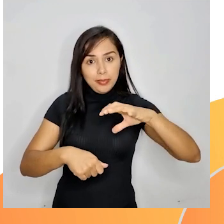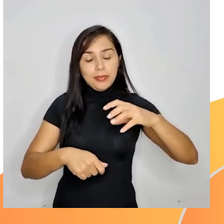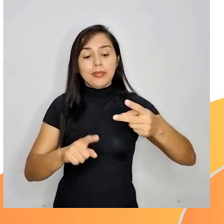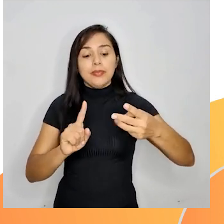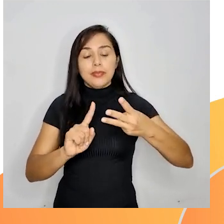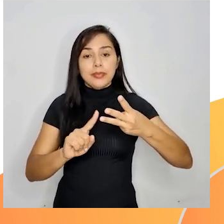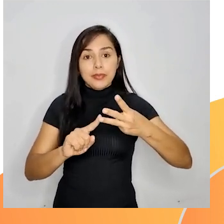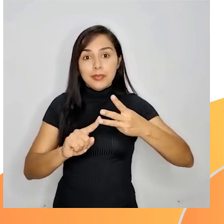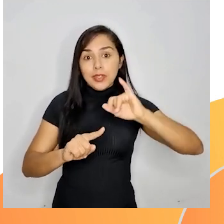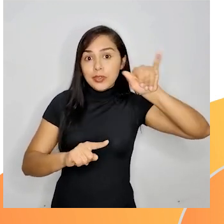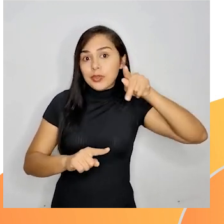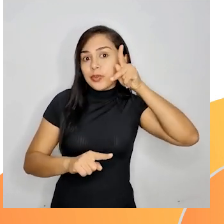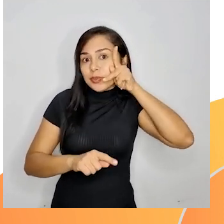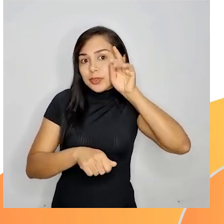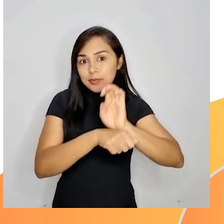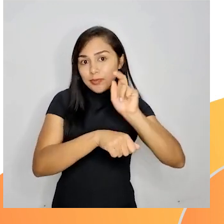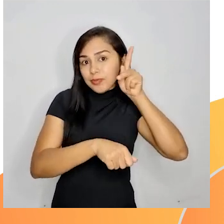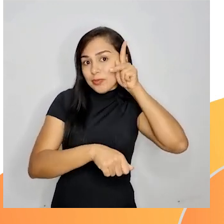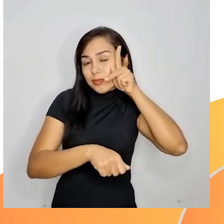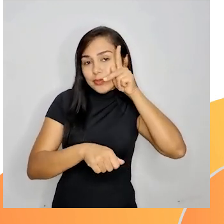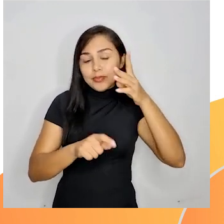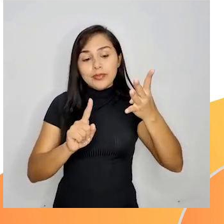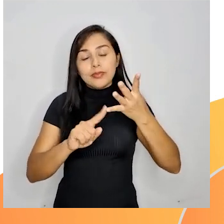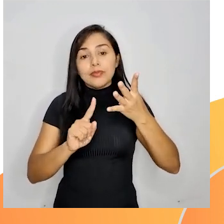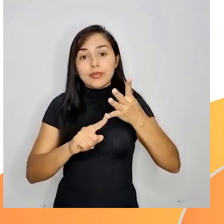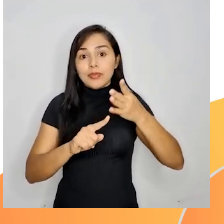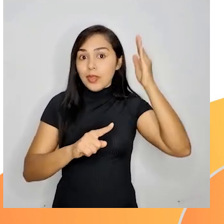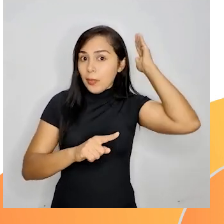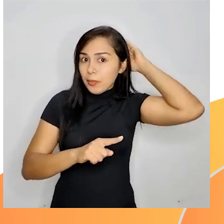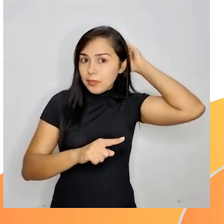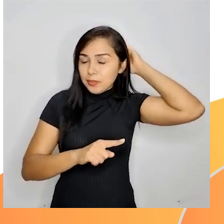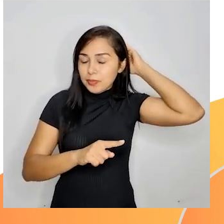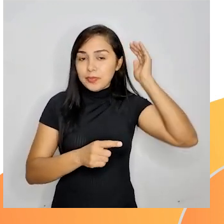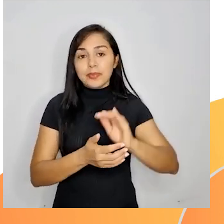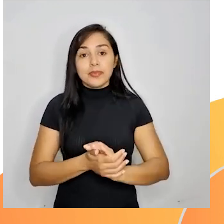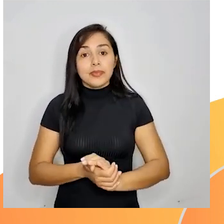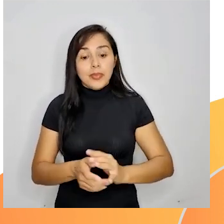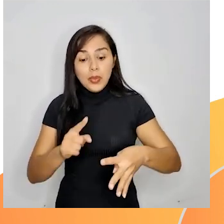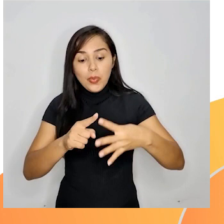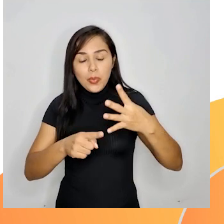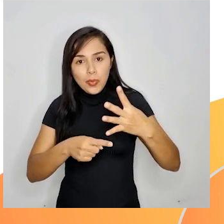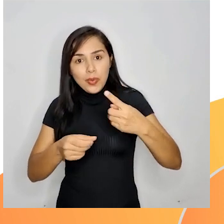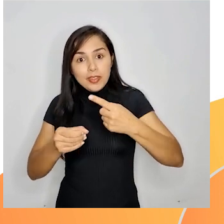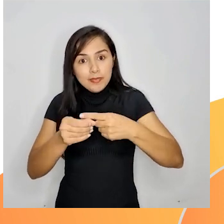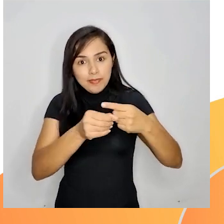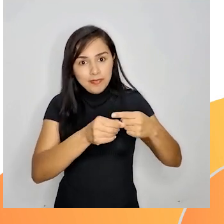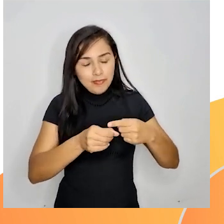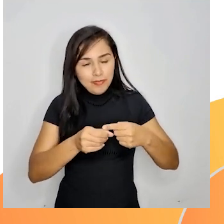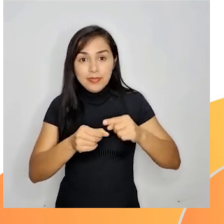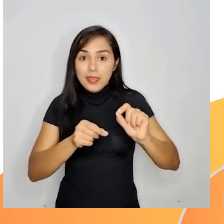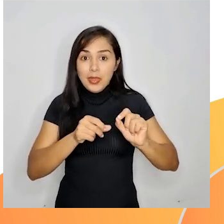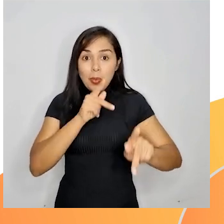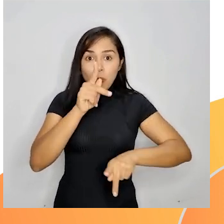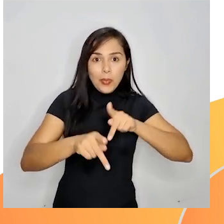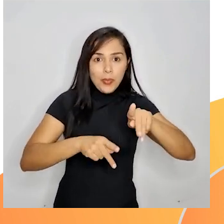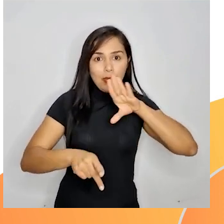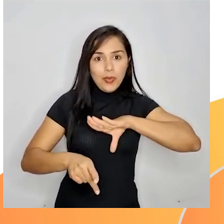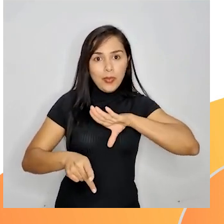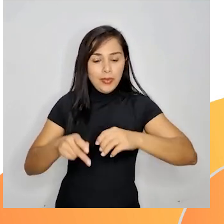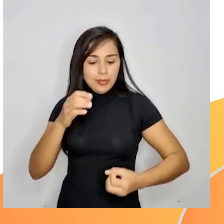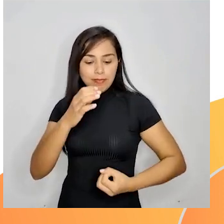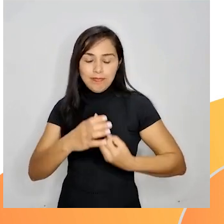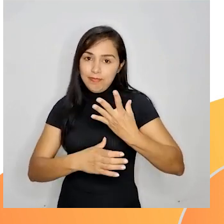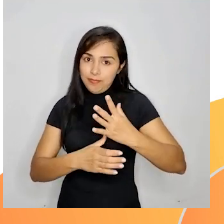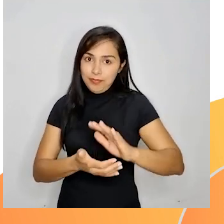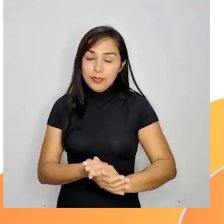Pará. Essas 4 vilas, elas foram fundadas por portugueses, tá bom? Só São Luís, aqui